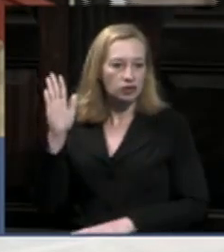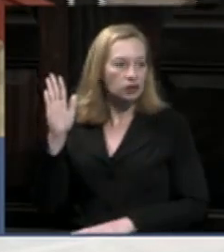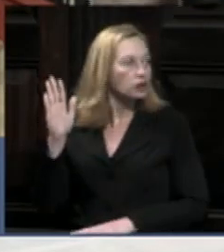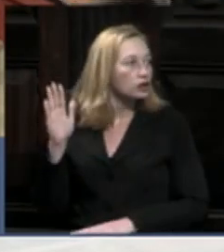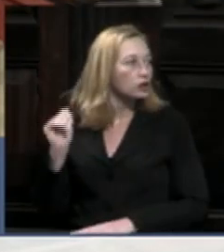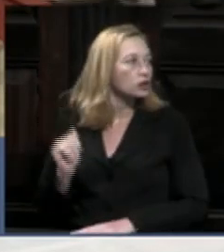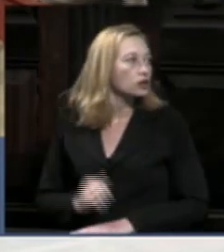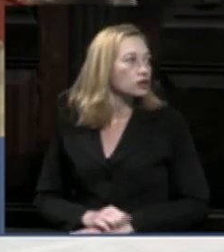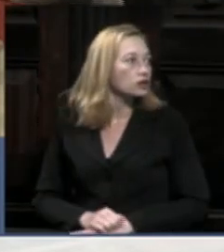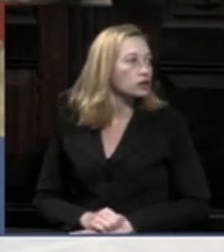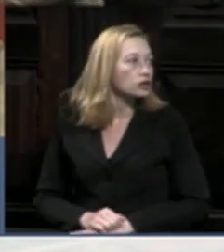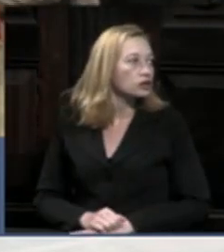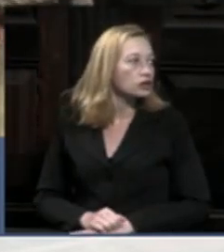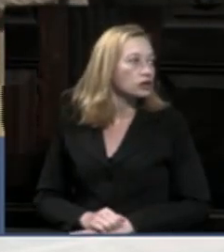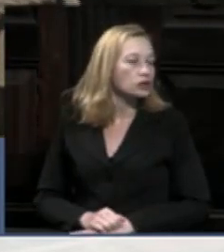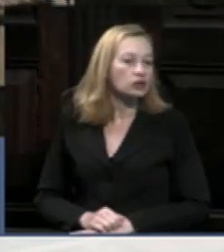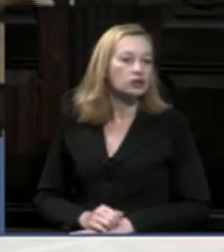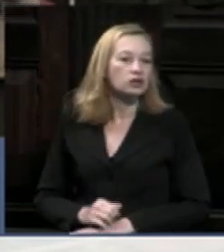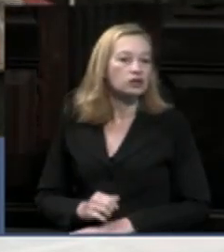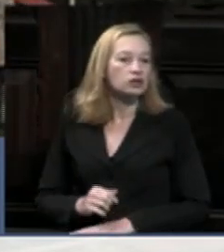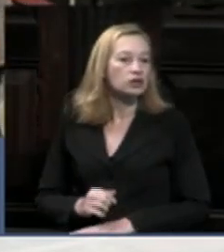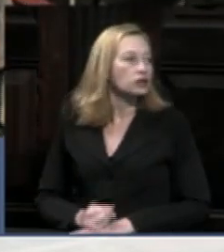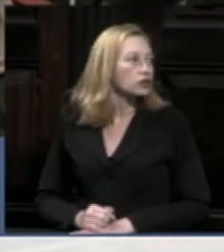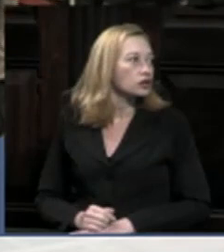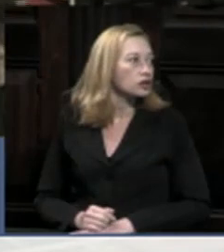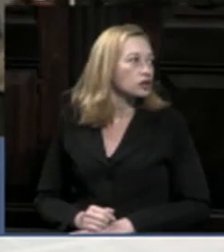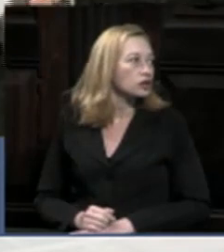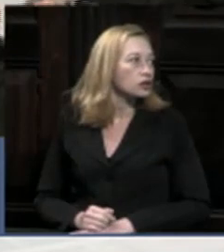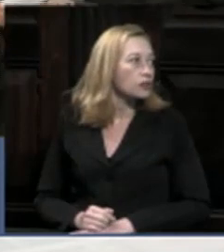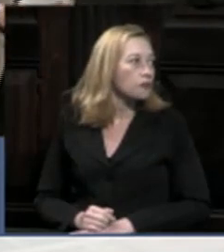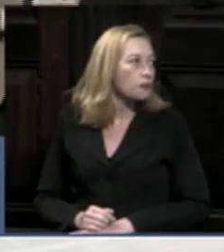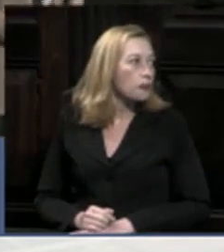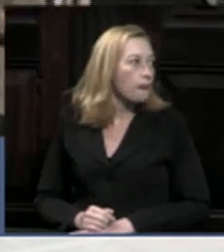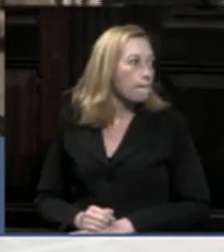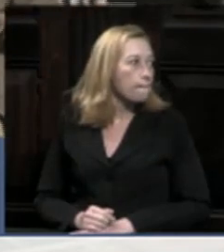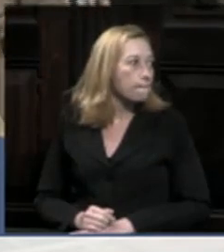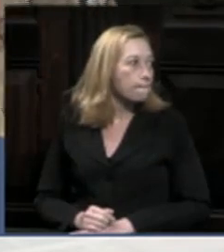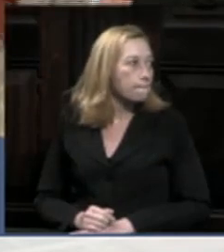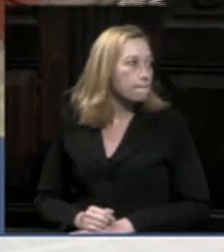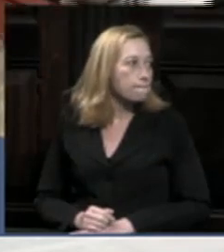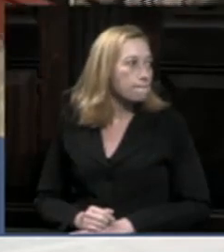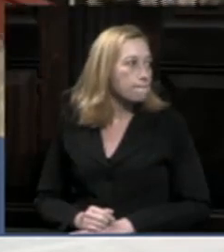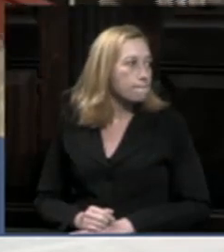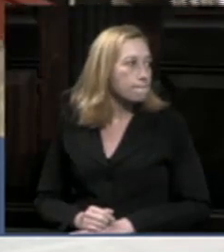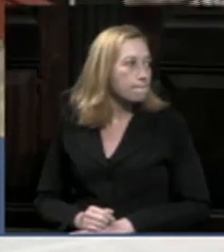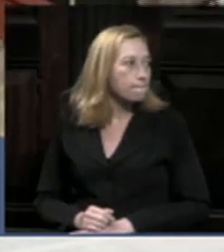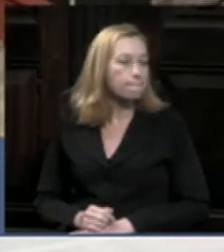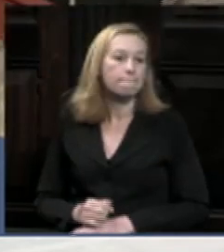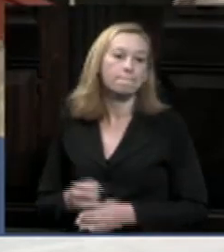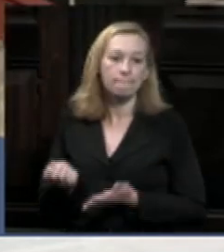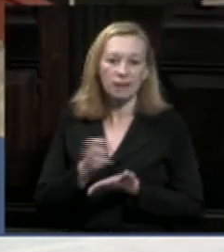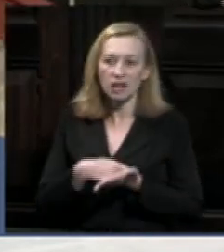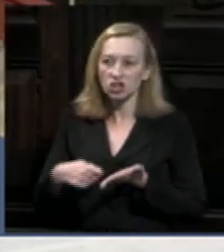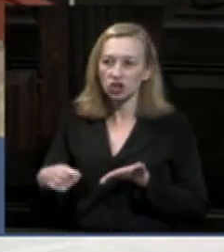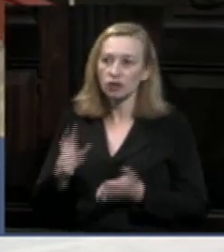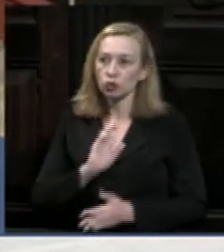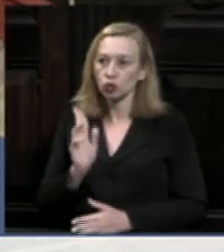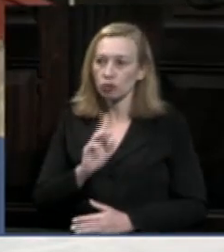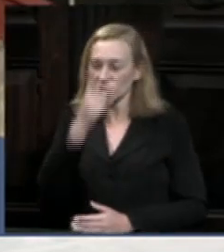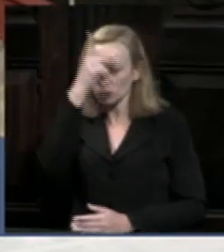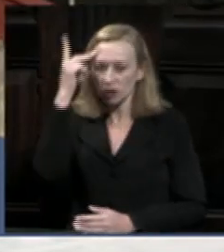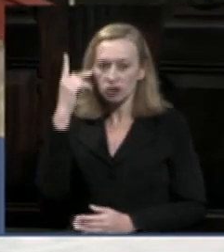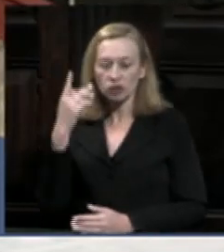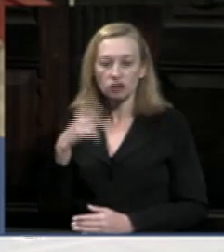estão inscritos vai ser incorporado o texto vai ao todo estão inscritos lados a fim